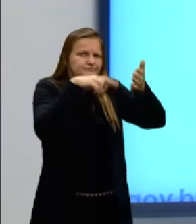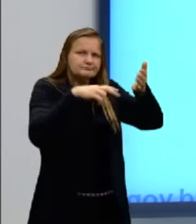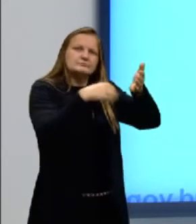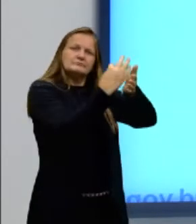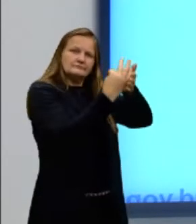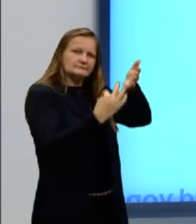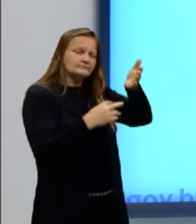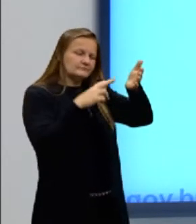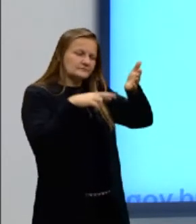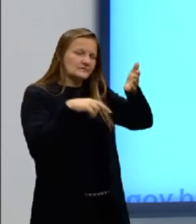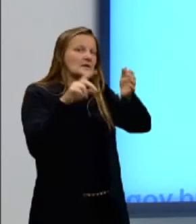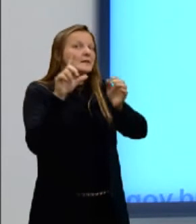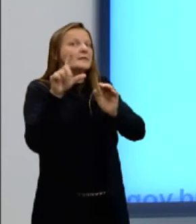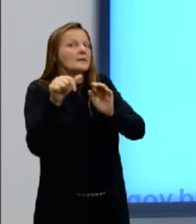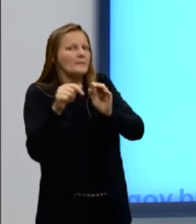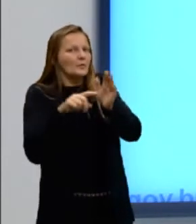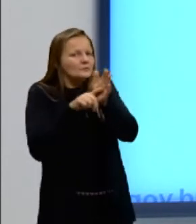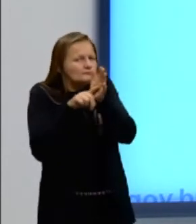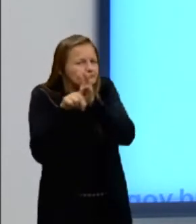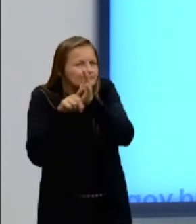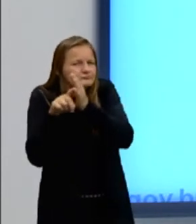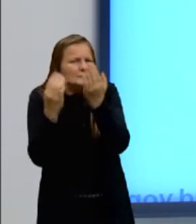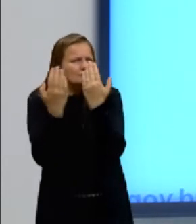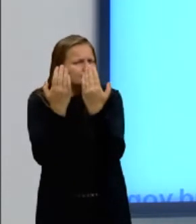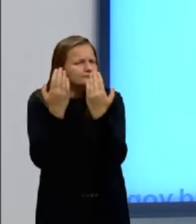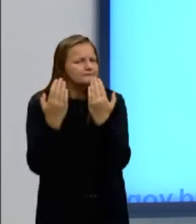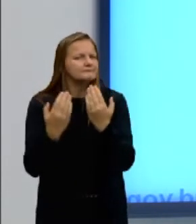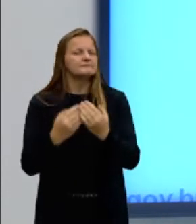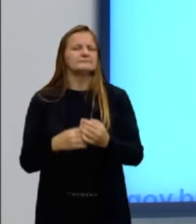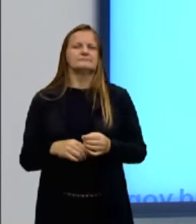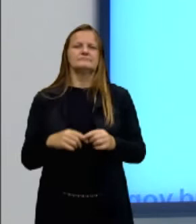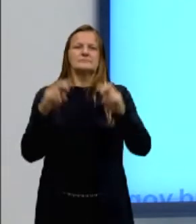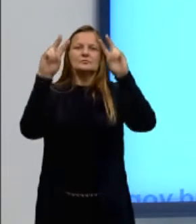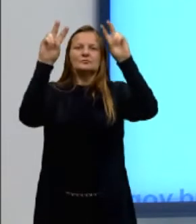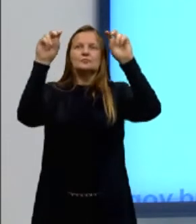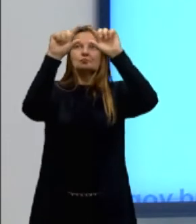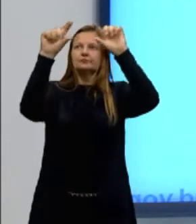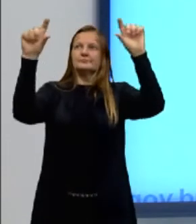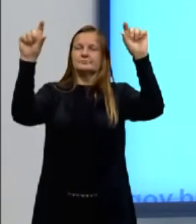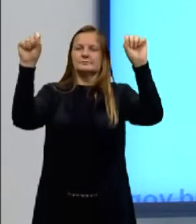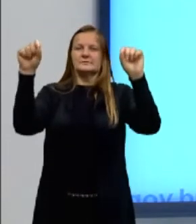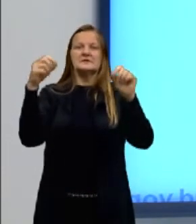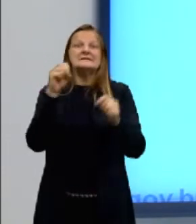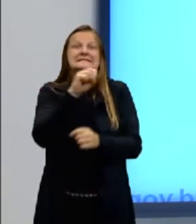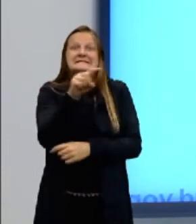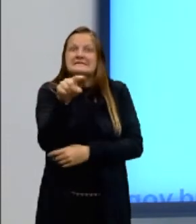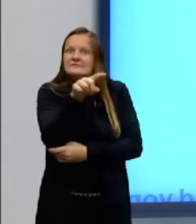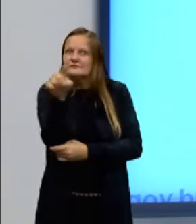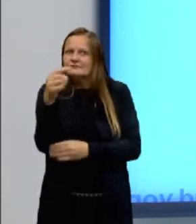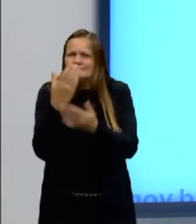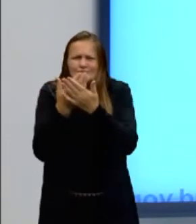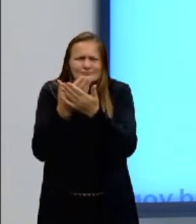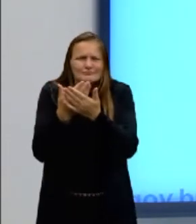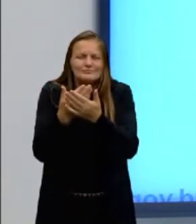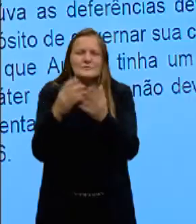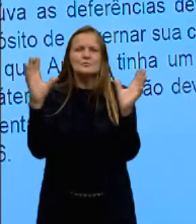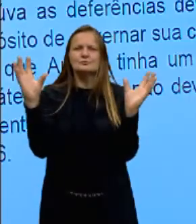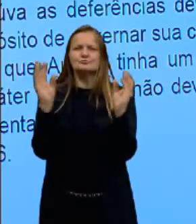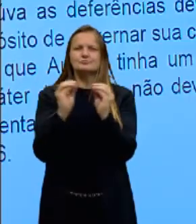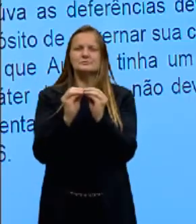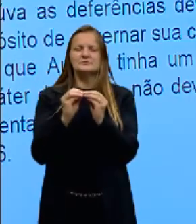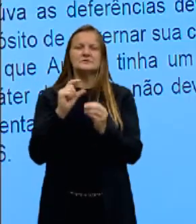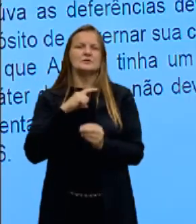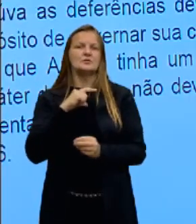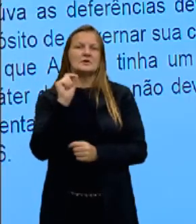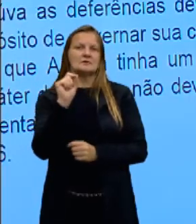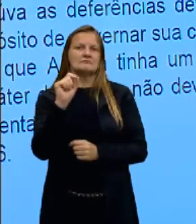depois analisar lá o enunciado porque muitas vezes se tu estudou romance ele vai tirar pontos